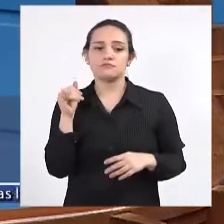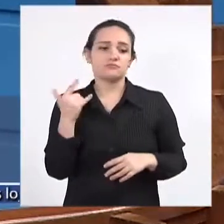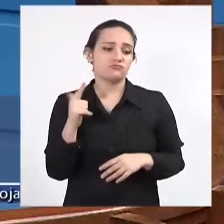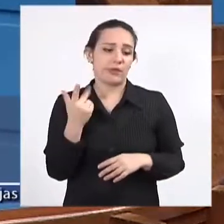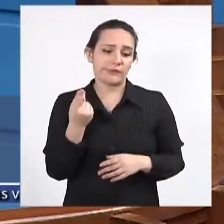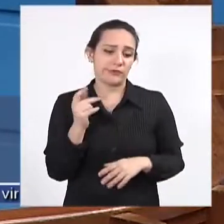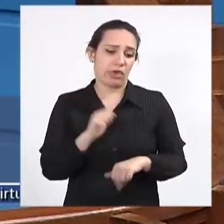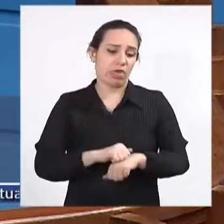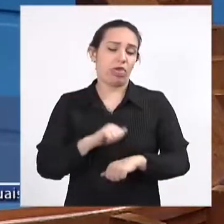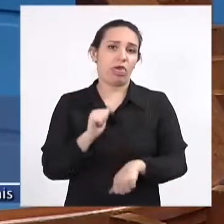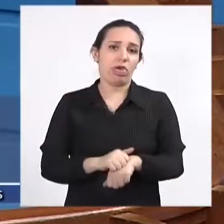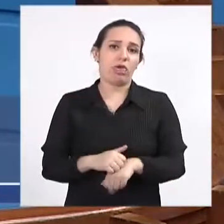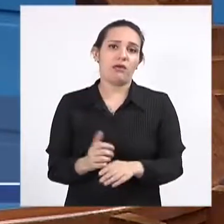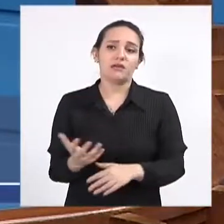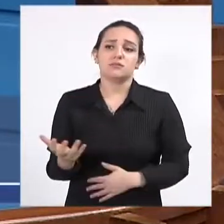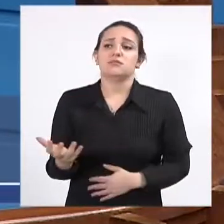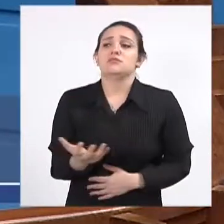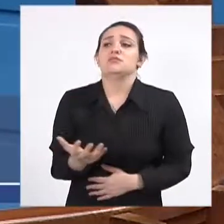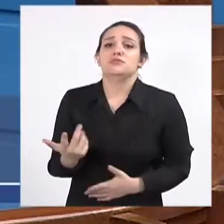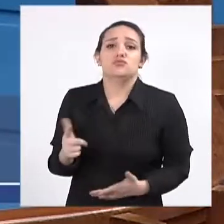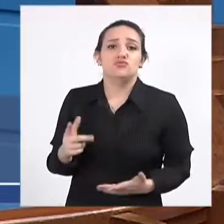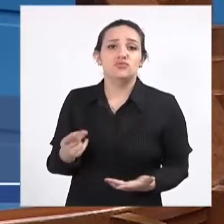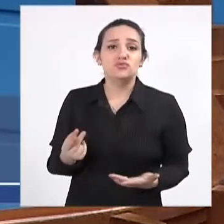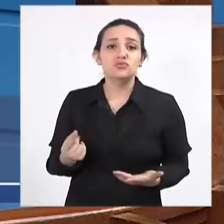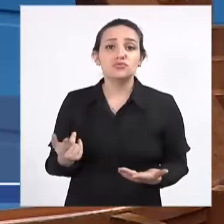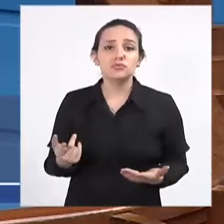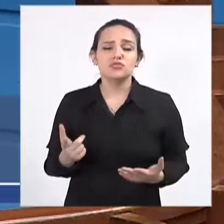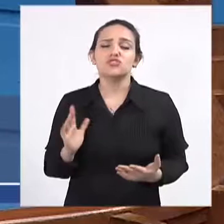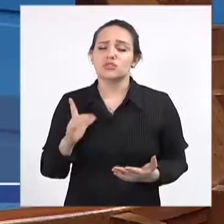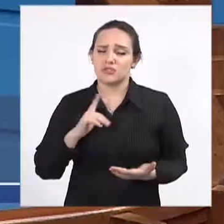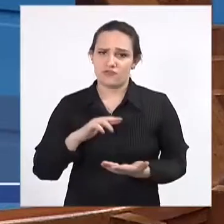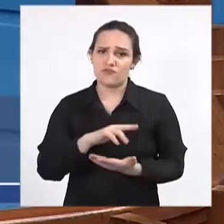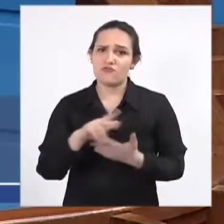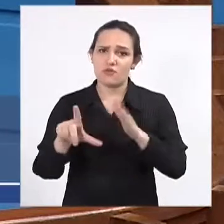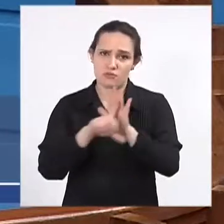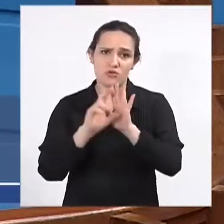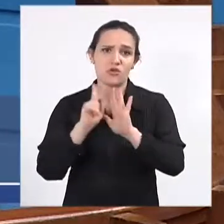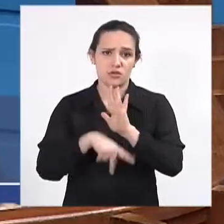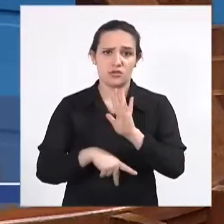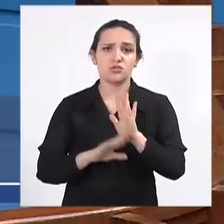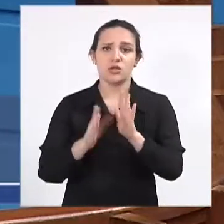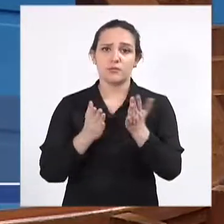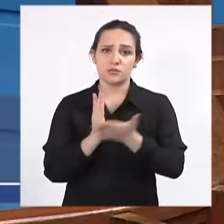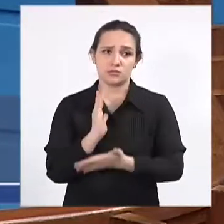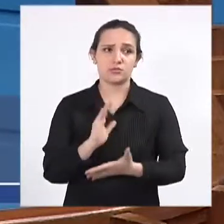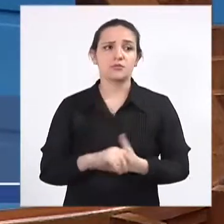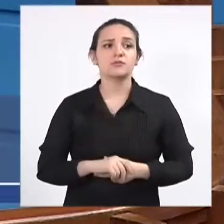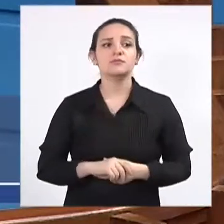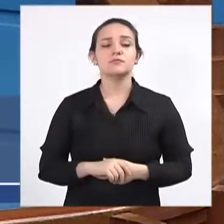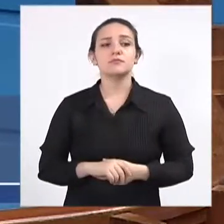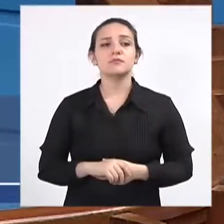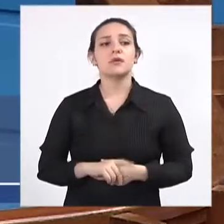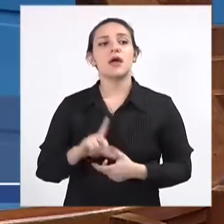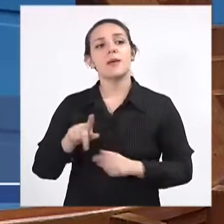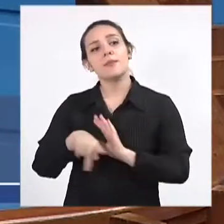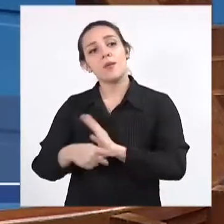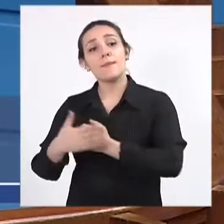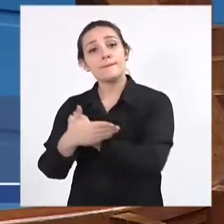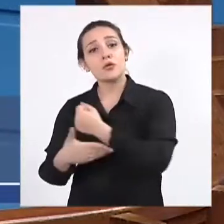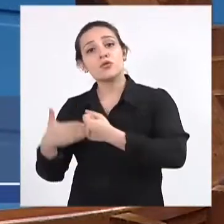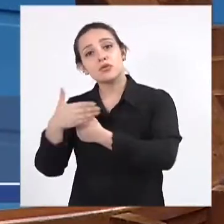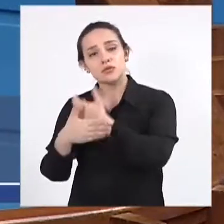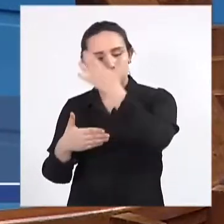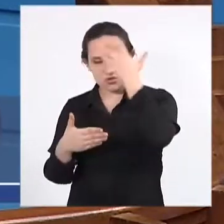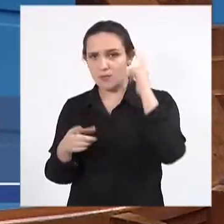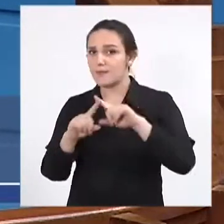de miserabilidade. Vários projetos de lei já foram aprovados no sentido desta proteção, mas